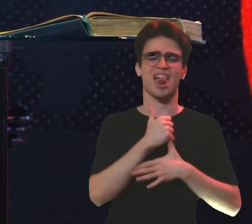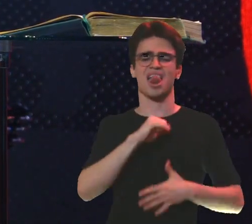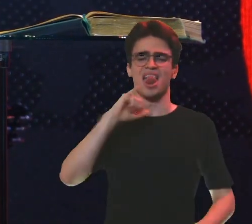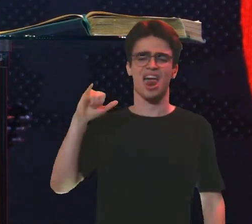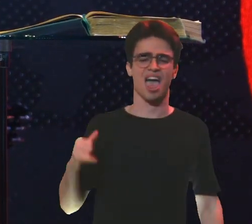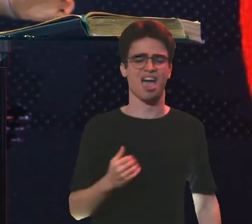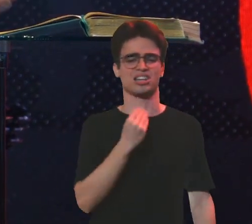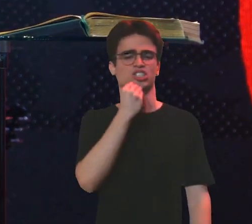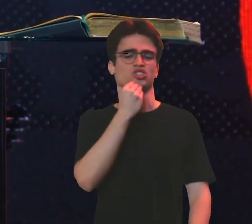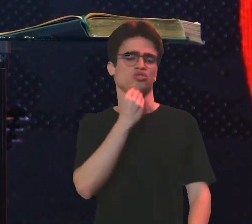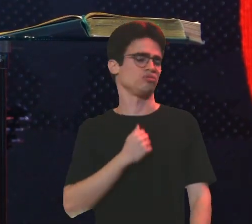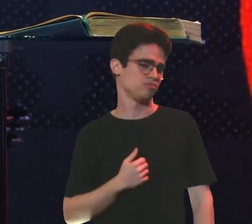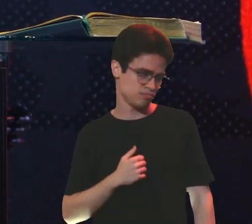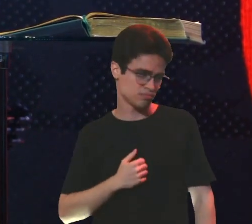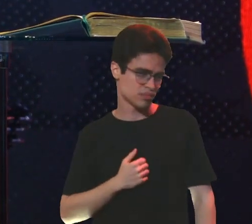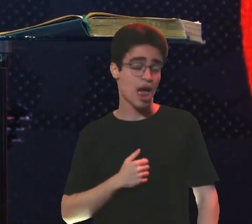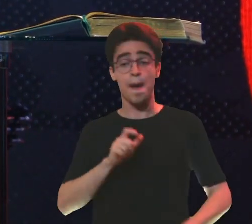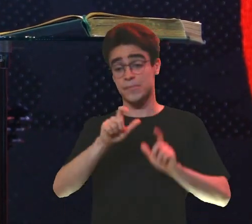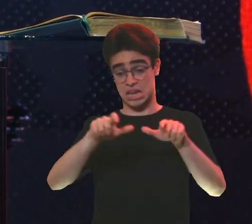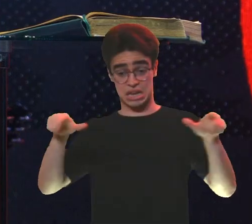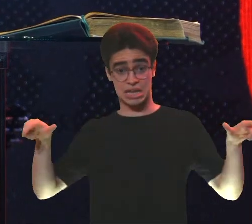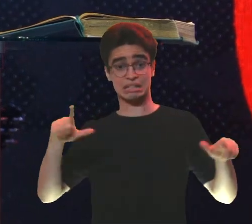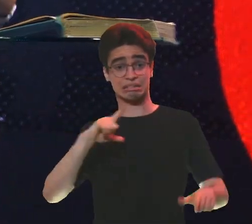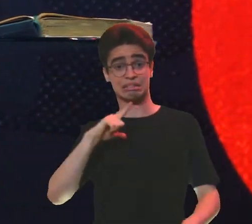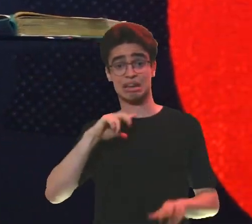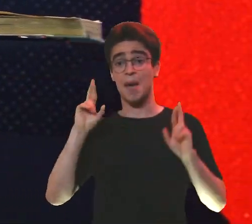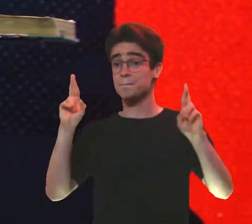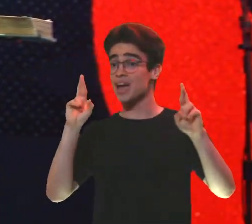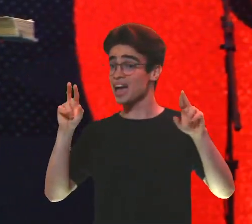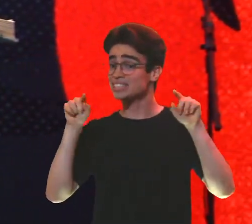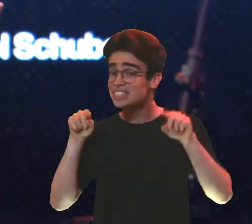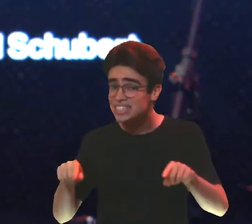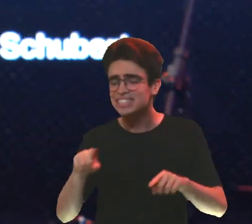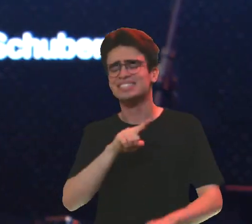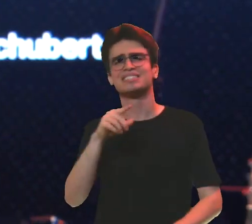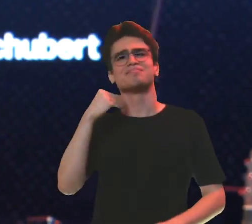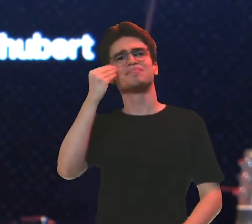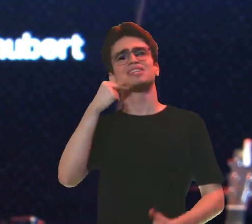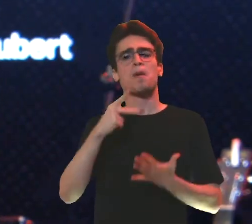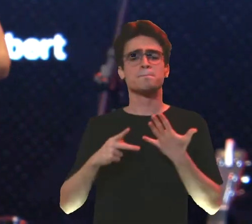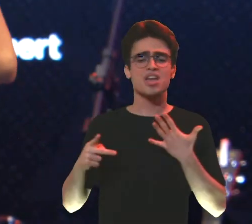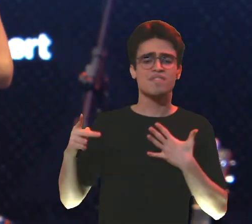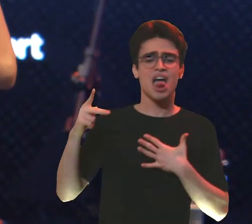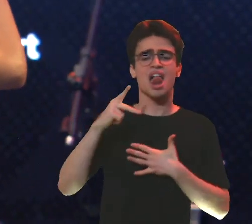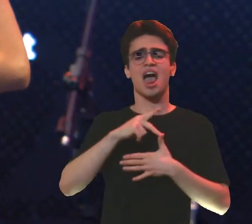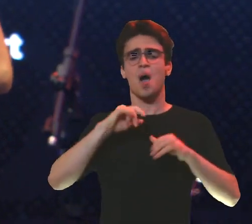Esses homens que viveram com essa esperança, eles viveram um privilégio.